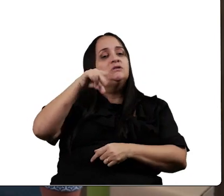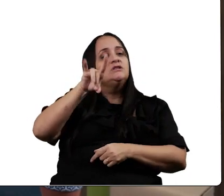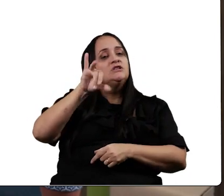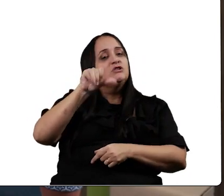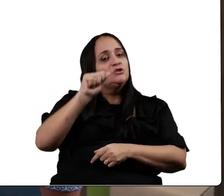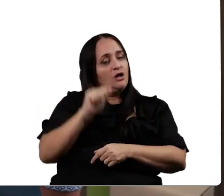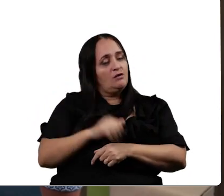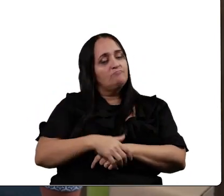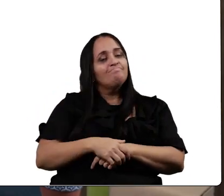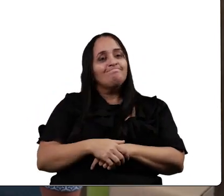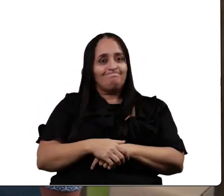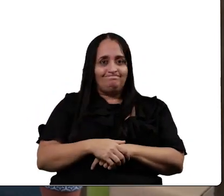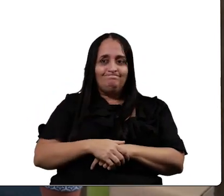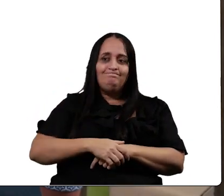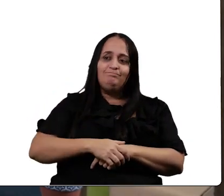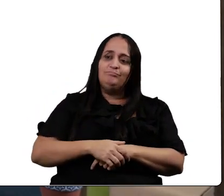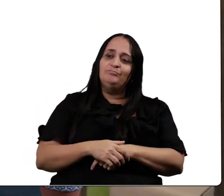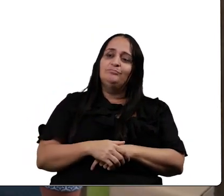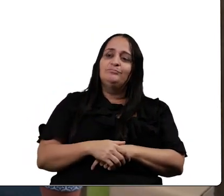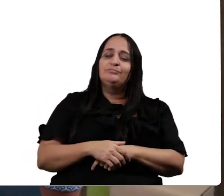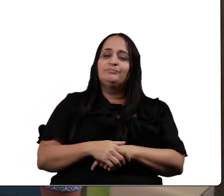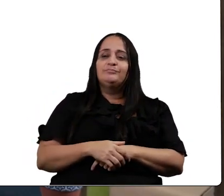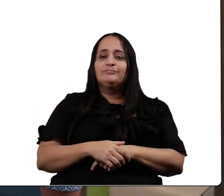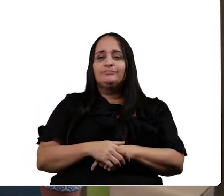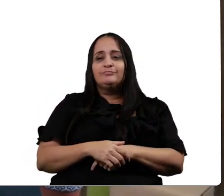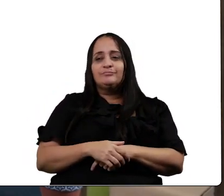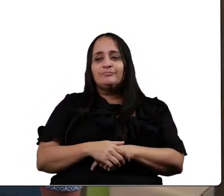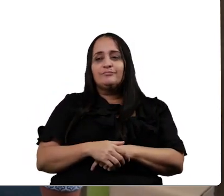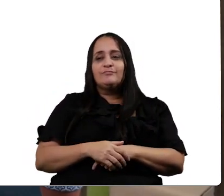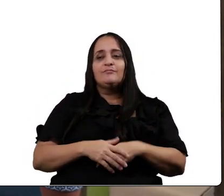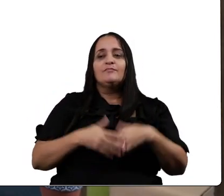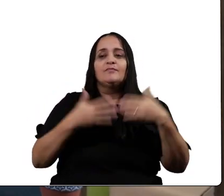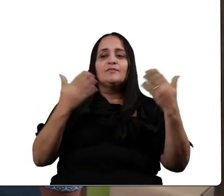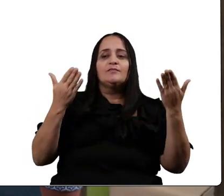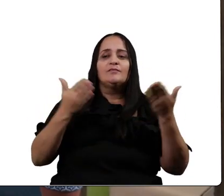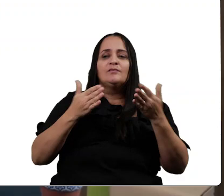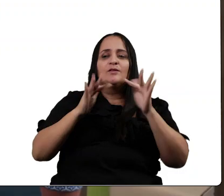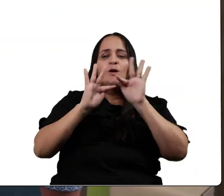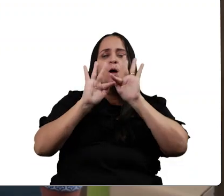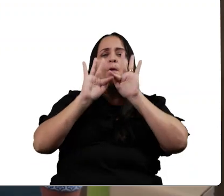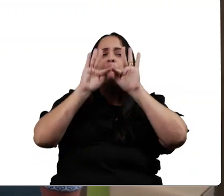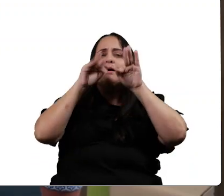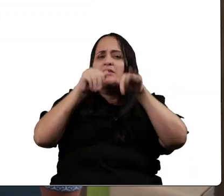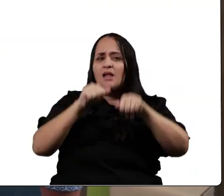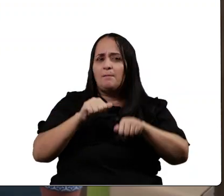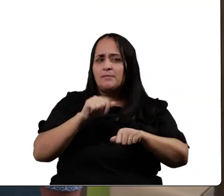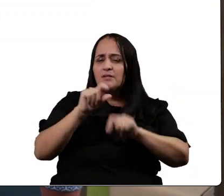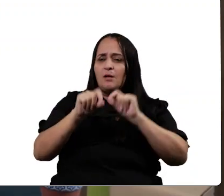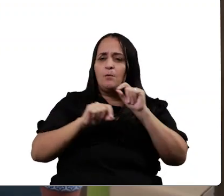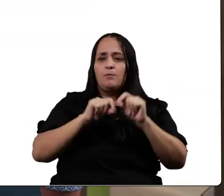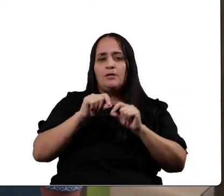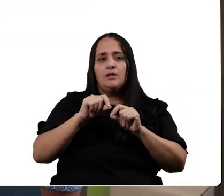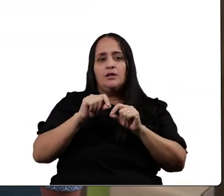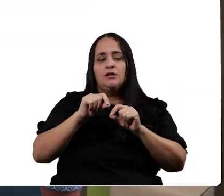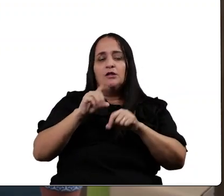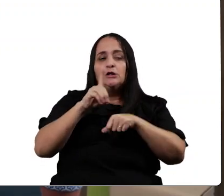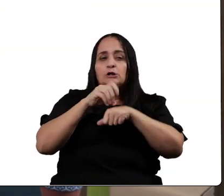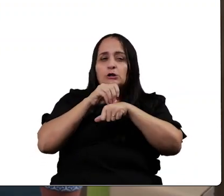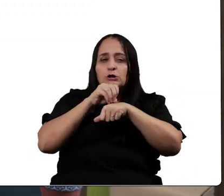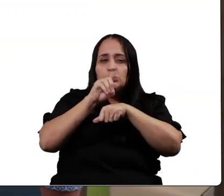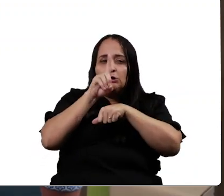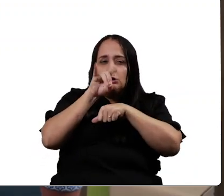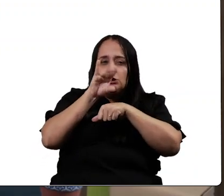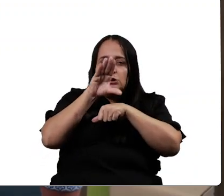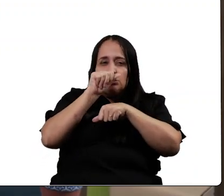beleza? Observe então. Para terminar, tem essas dicas aqui para você